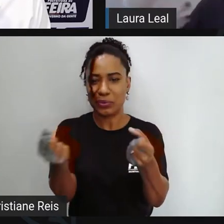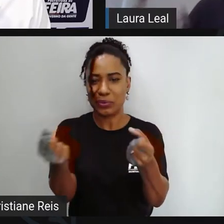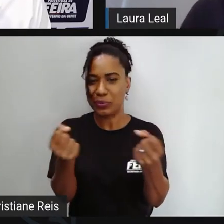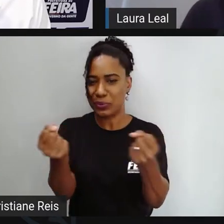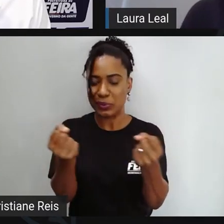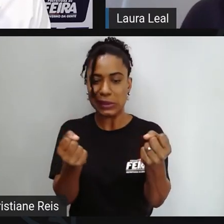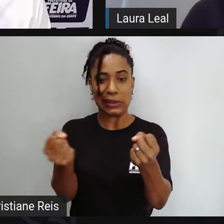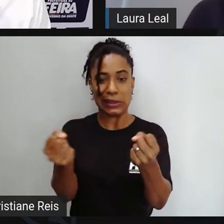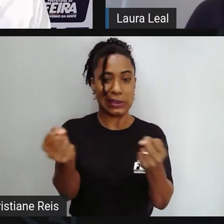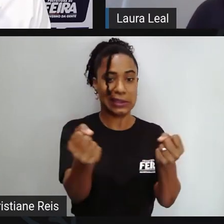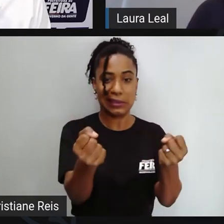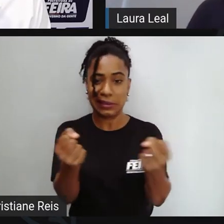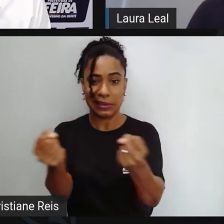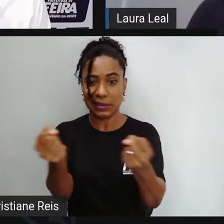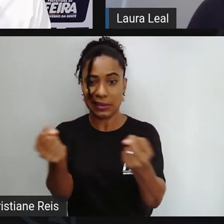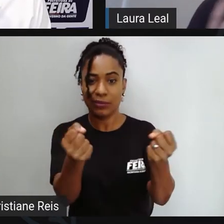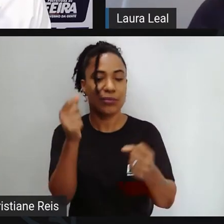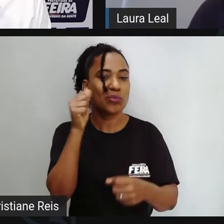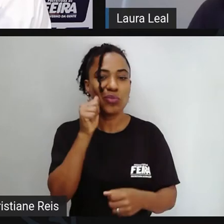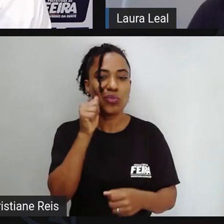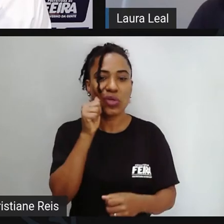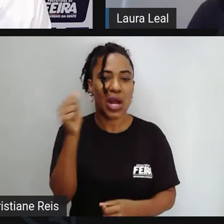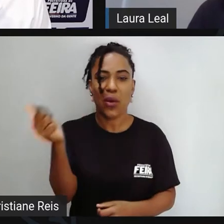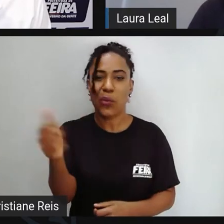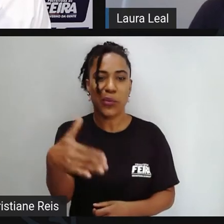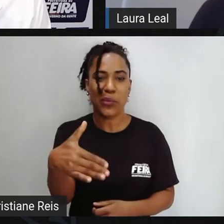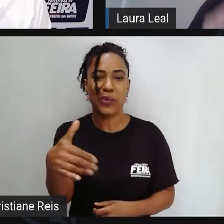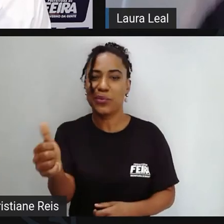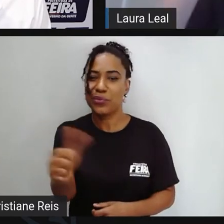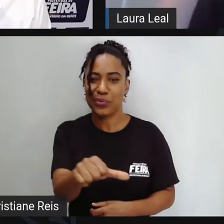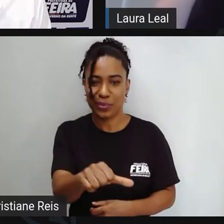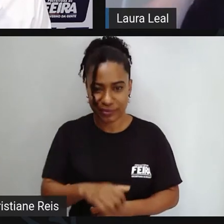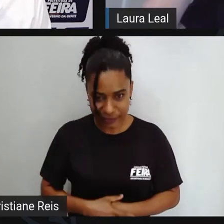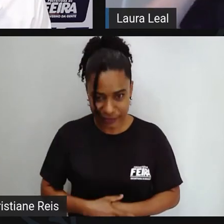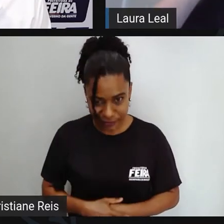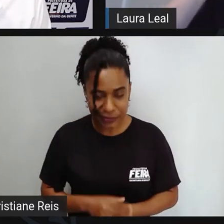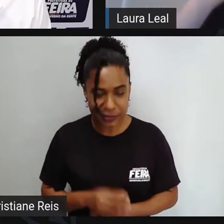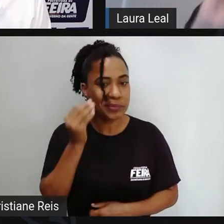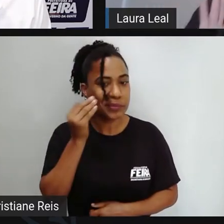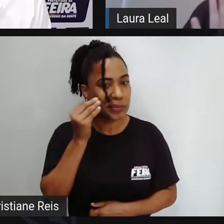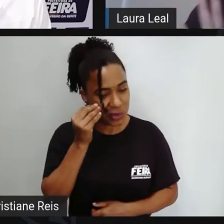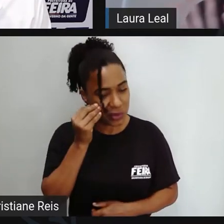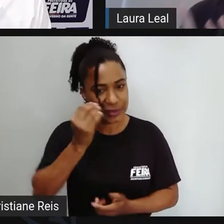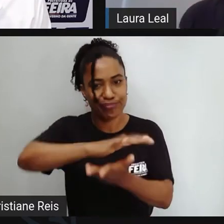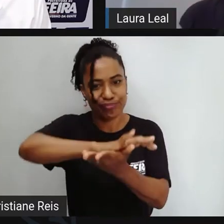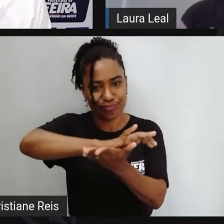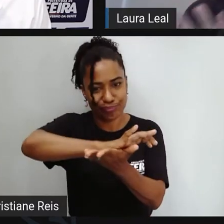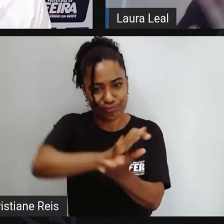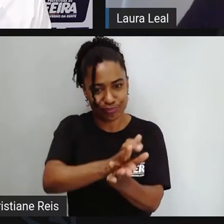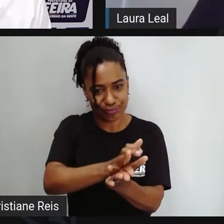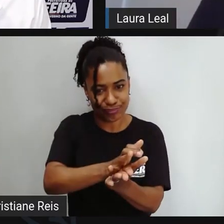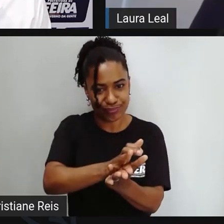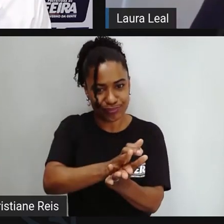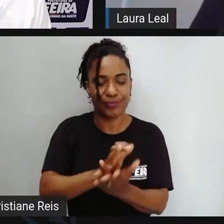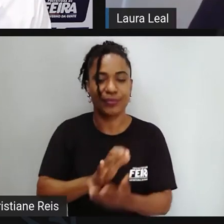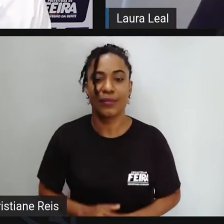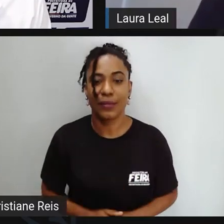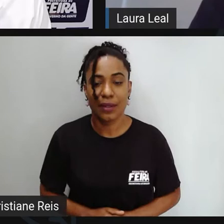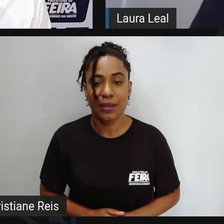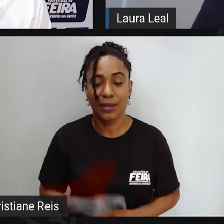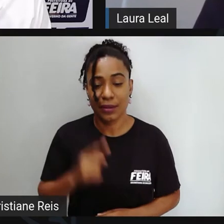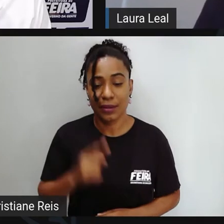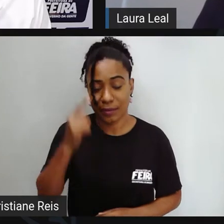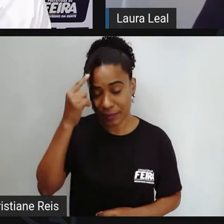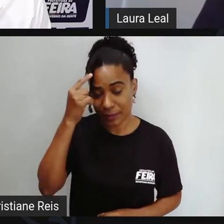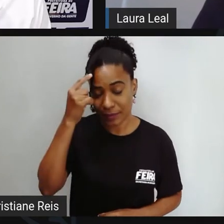o que uma mulher faz é ruim. Então isso é a misoginia. E é importante perceber que a misoginia não tem nada a ver